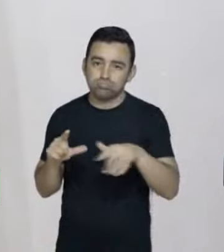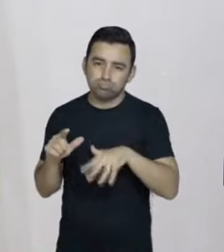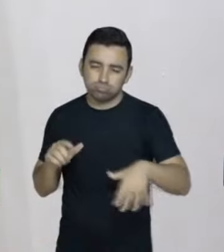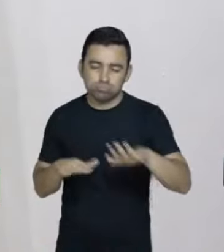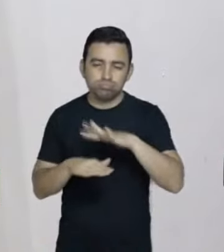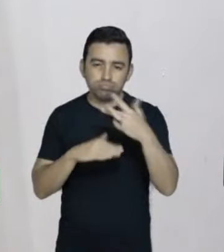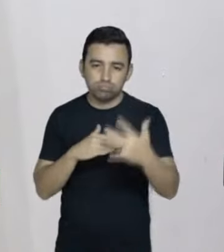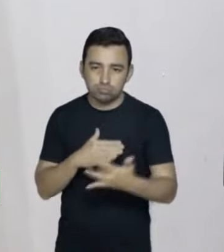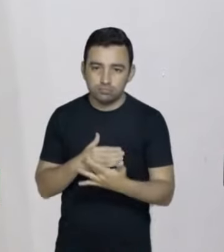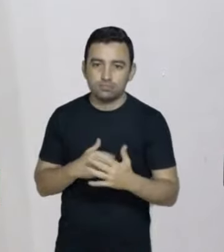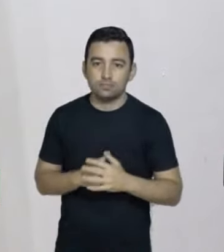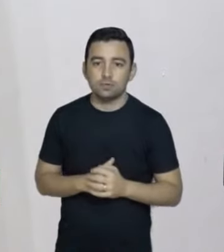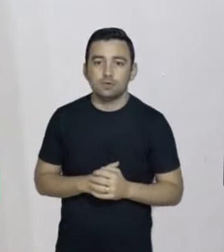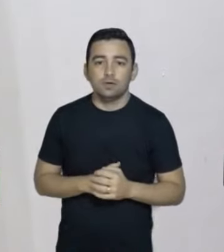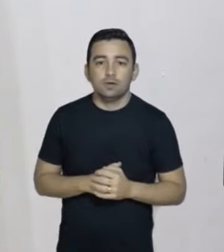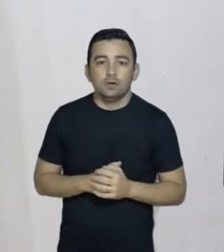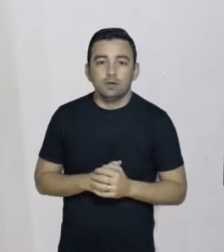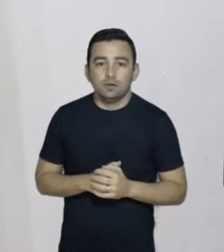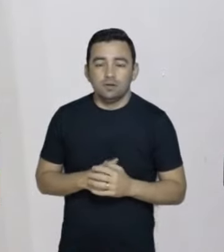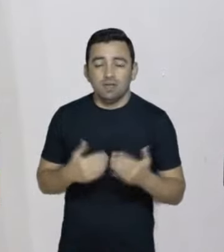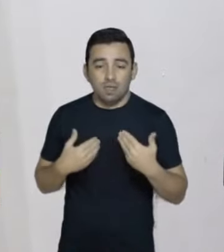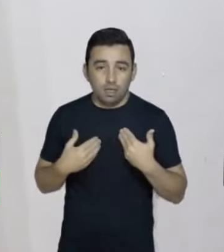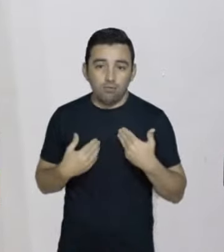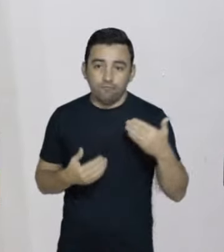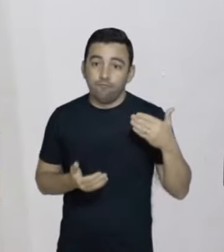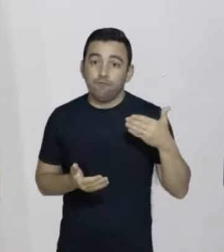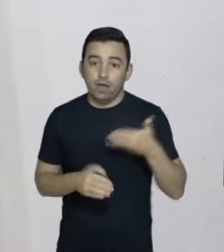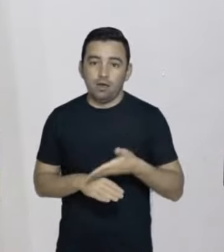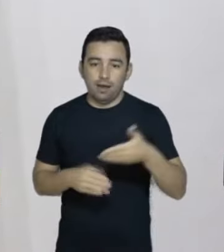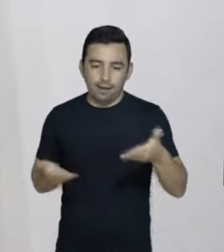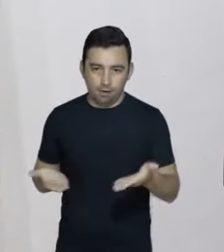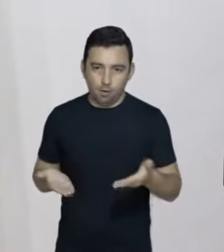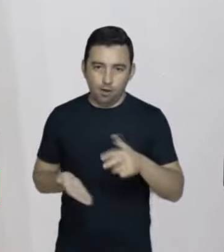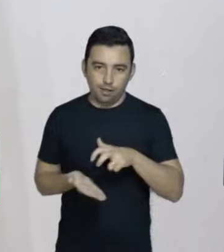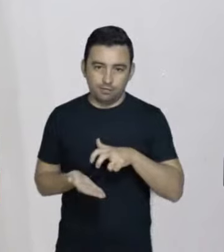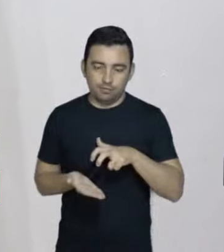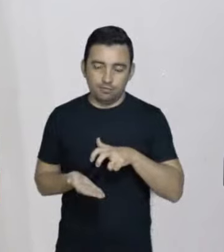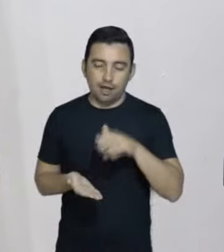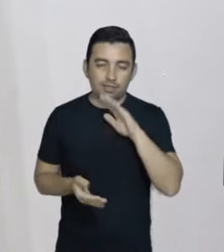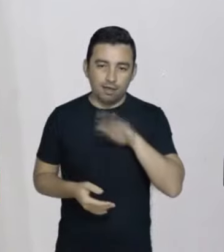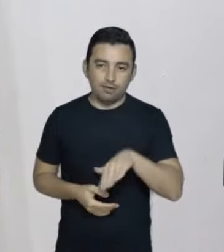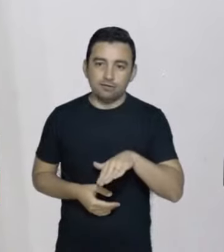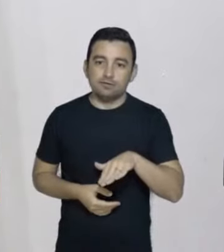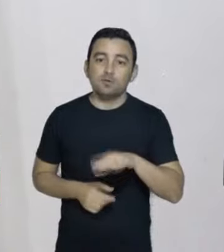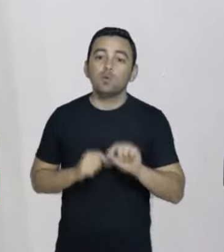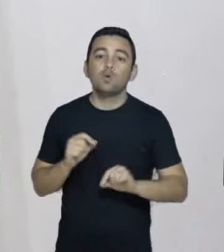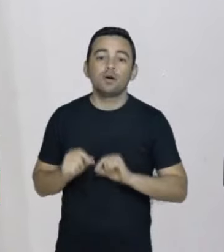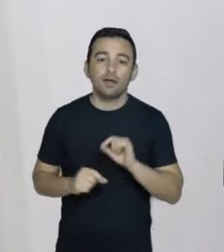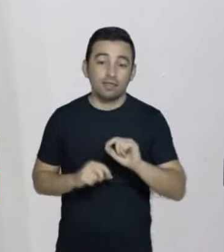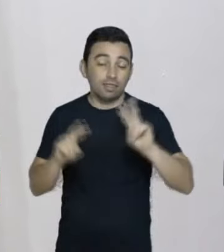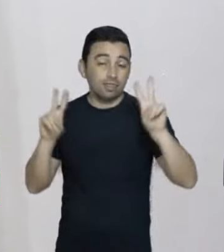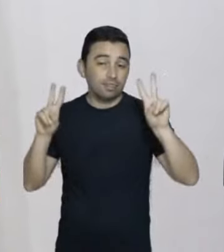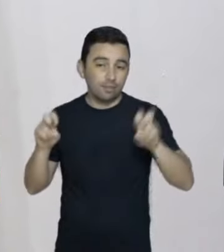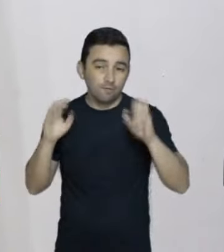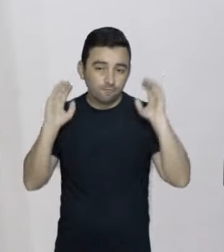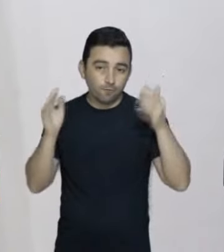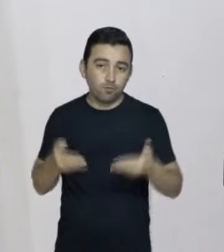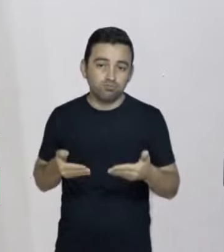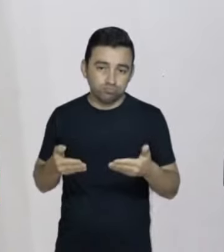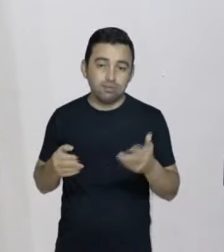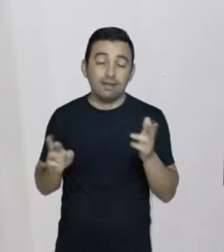sociais. Assunto que me traz à tribuna hoje, na tarde de hoje, é um assunto bem específico em relação à